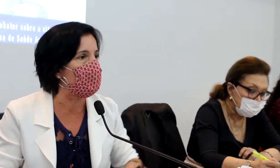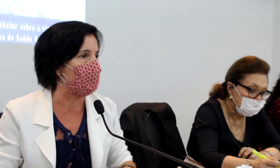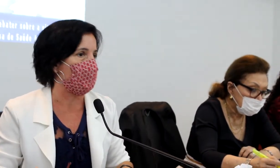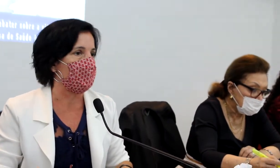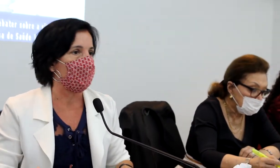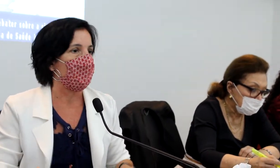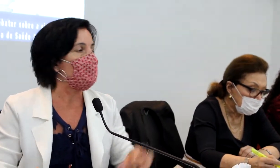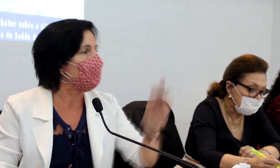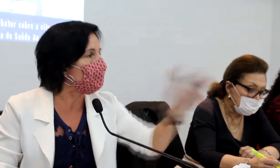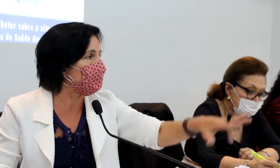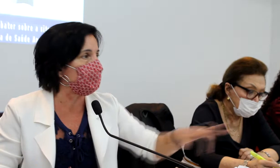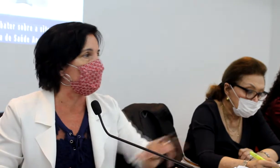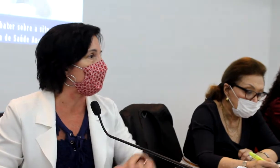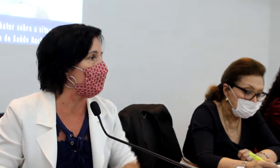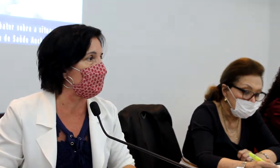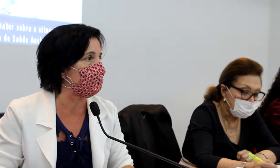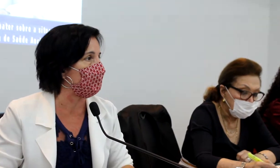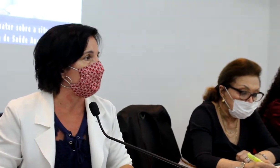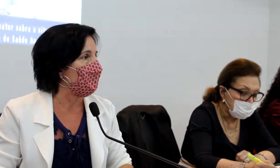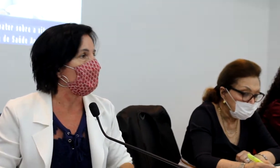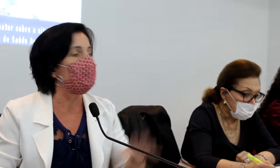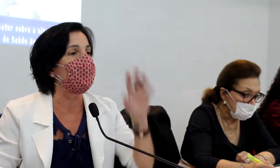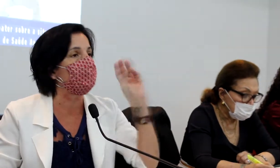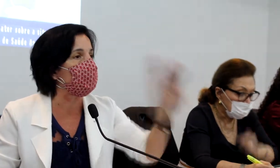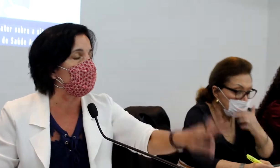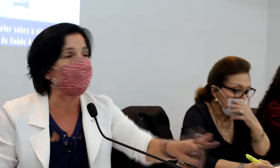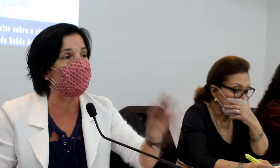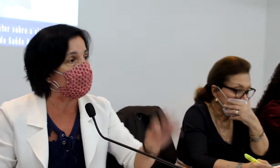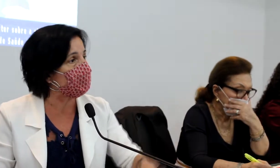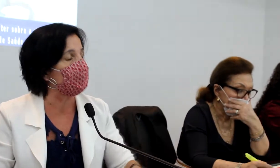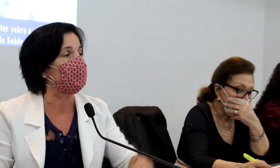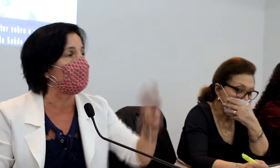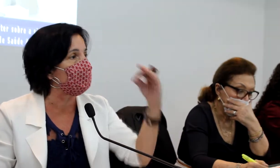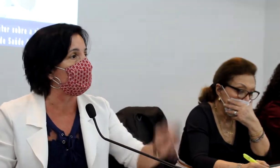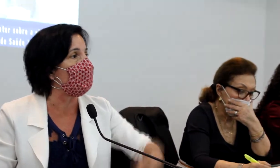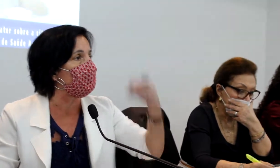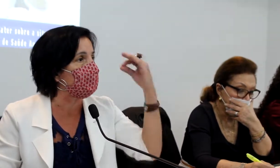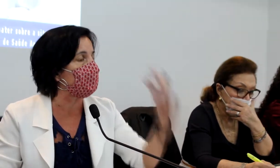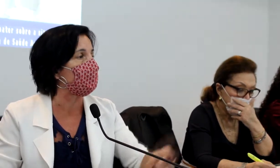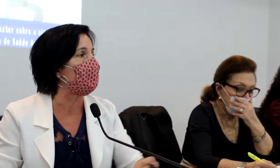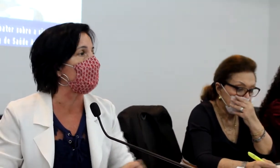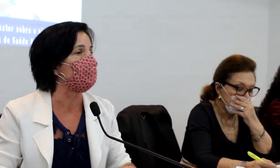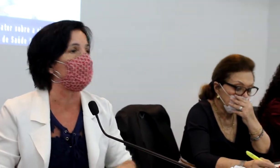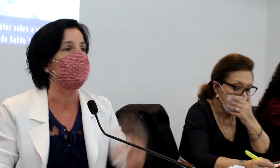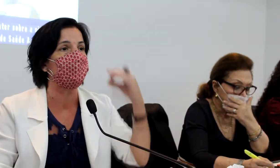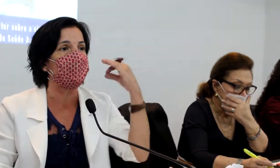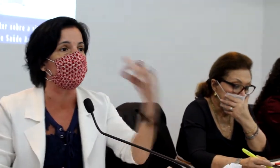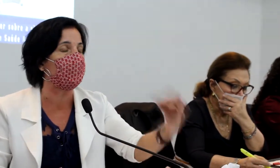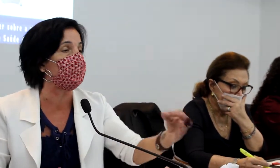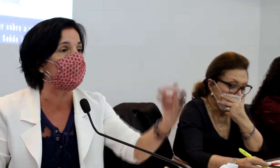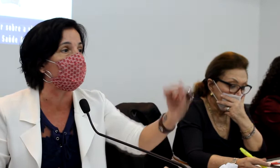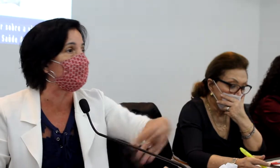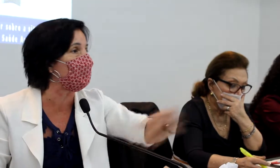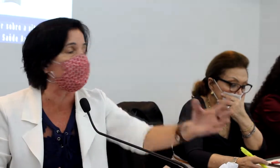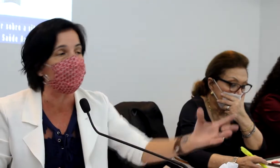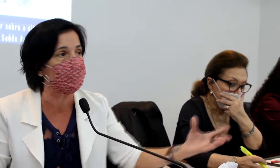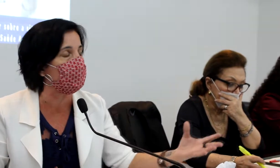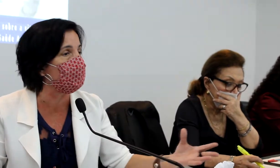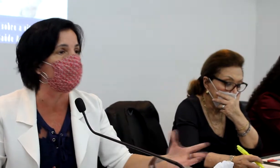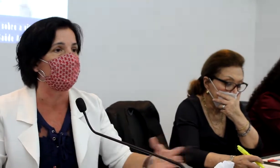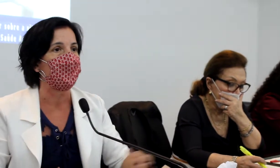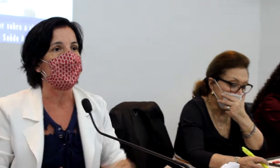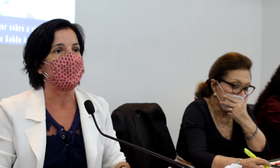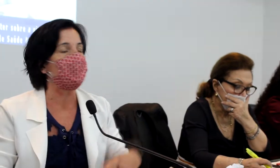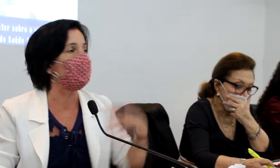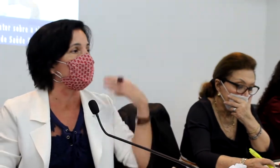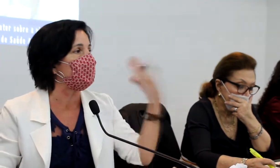da UPA, é perto da Santa Casa, um lugar onde tem várias escolas boas, tem creche, onde as pessoas podem trabalhar na